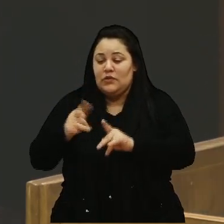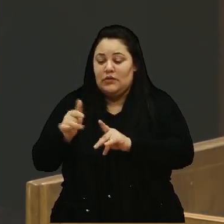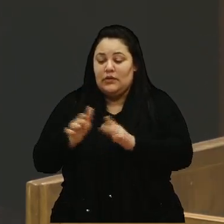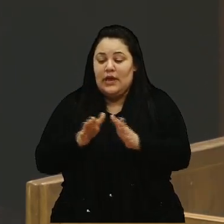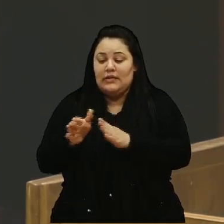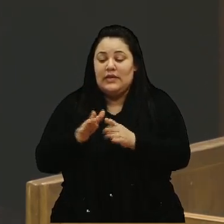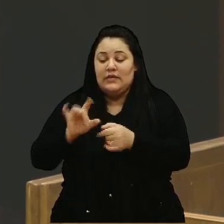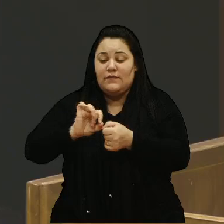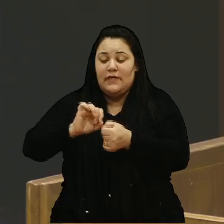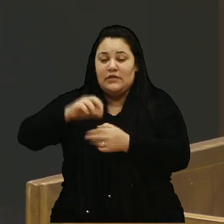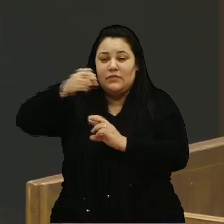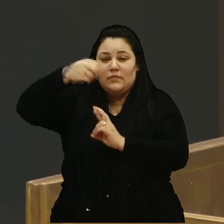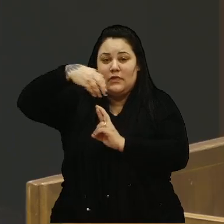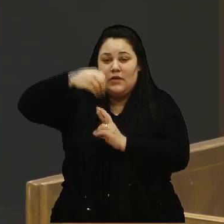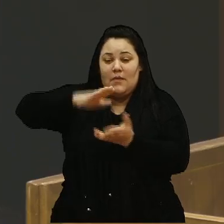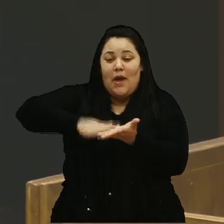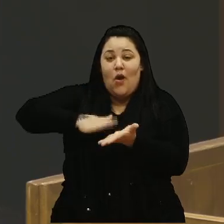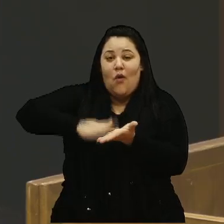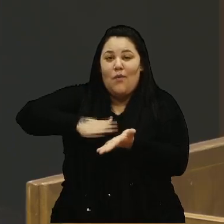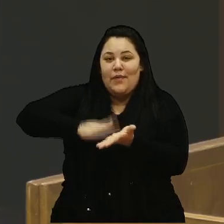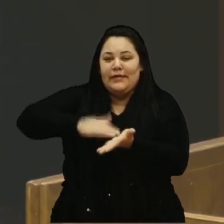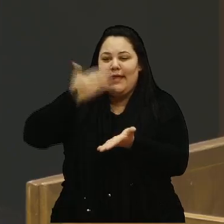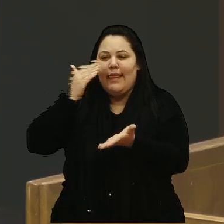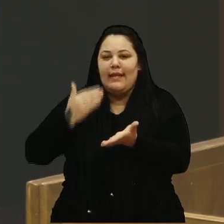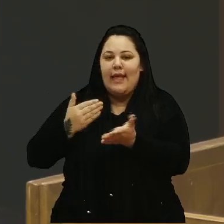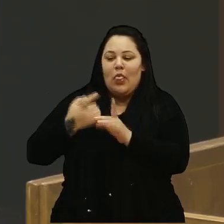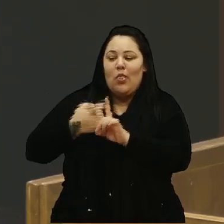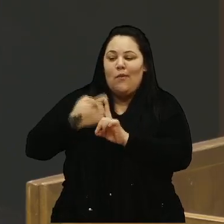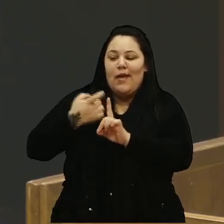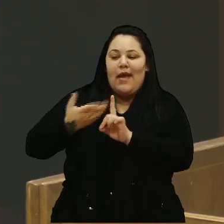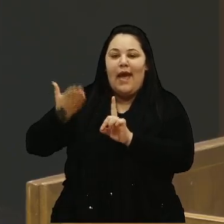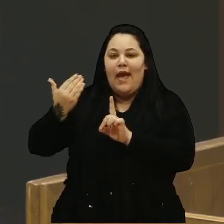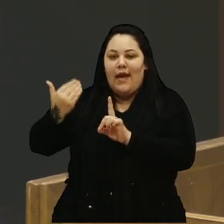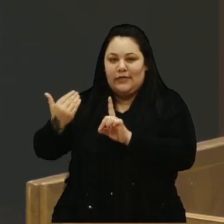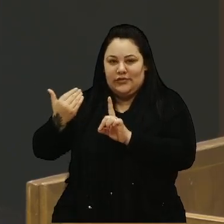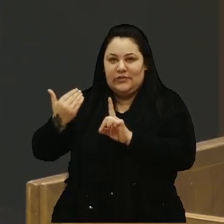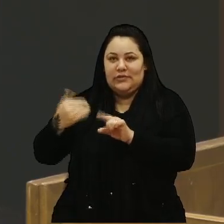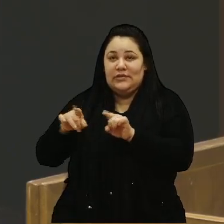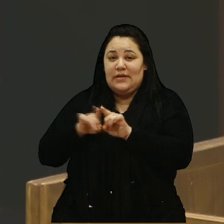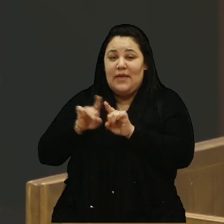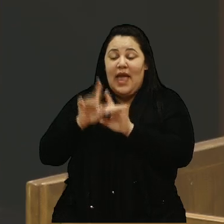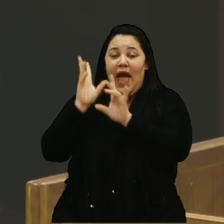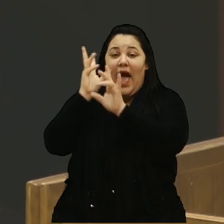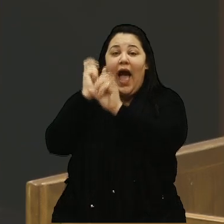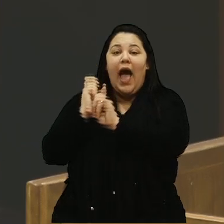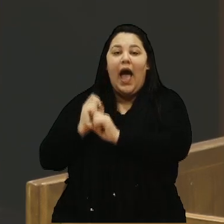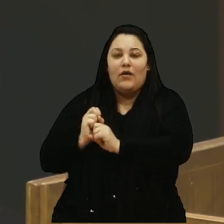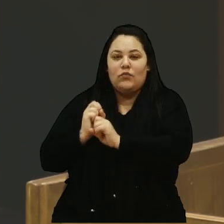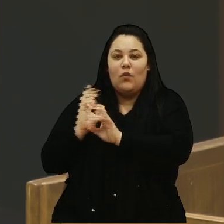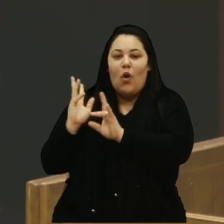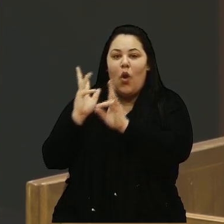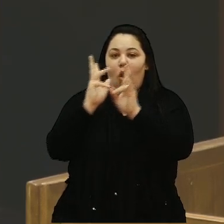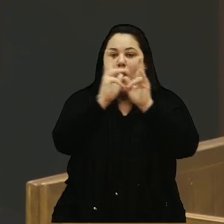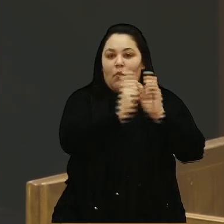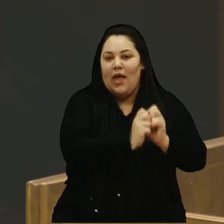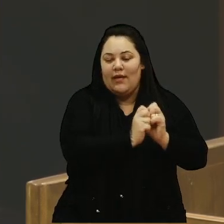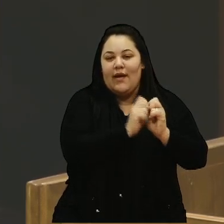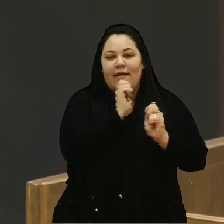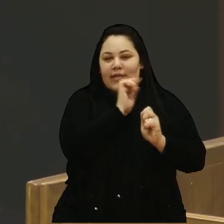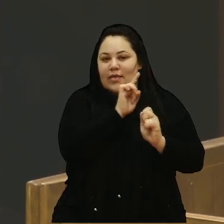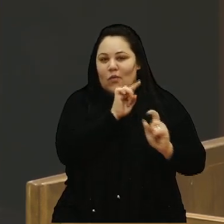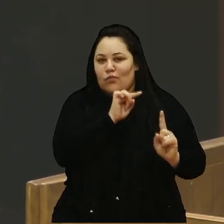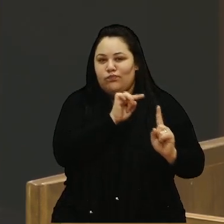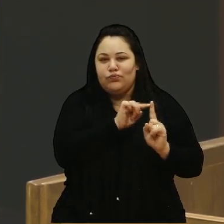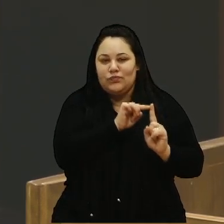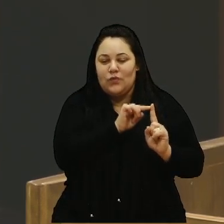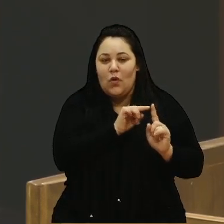uma cobrança baseada na média dos meses anteriores. A acumulada, que é quando não existe, quando não atinge aí o